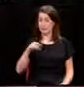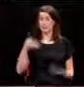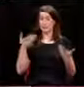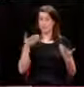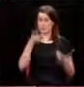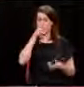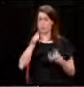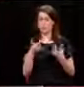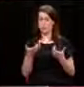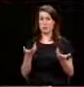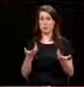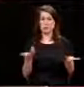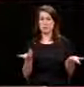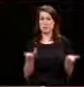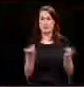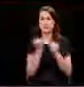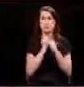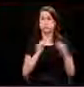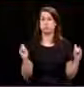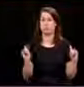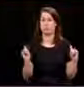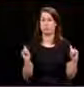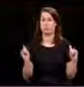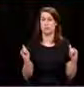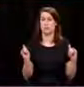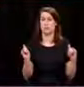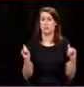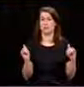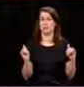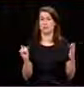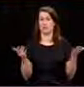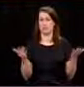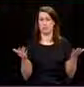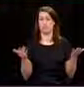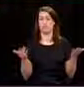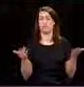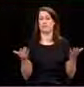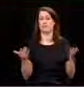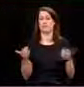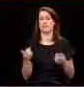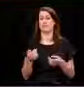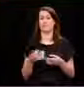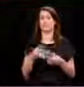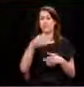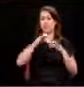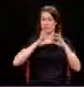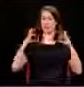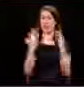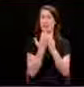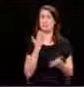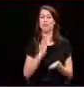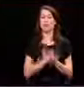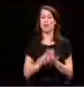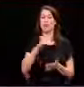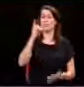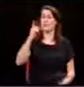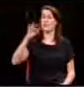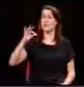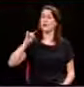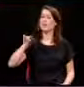estádio consegue só 64 mil, não é? 84 mil. Portanto, seria bonito até ver um jogo completamente